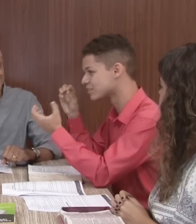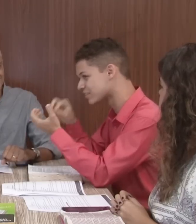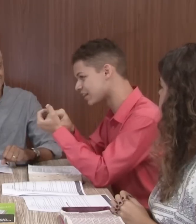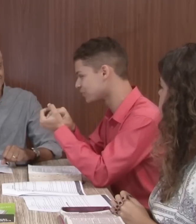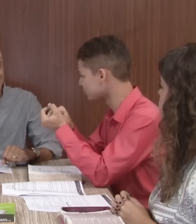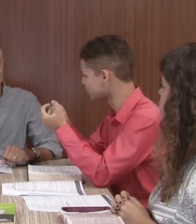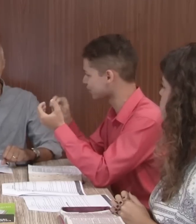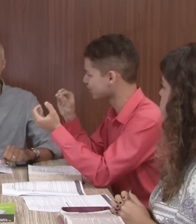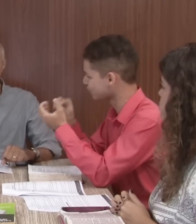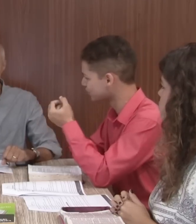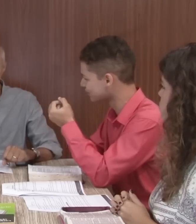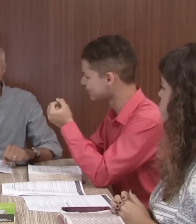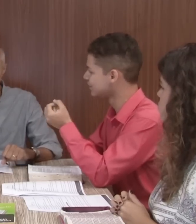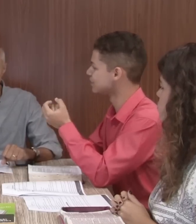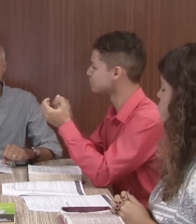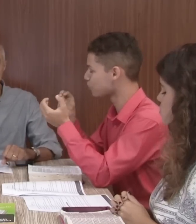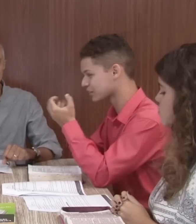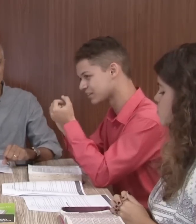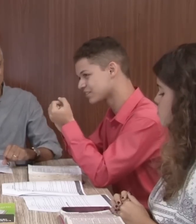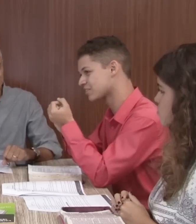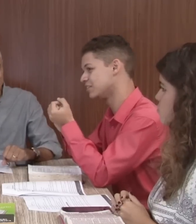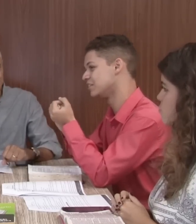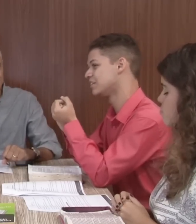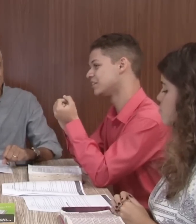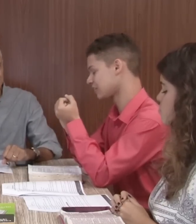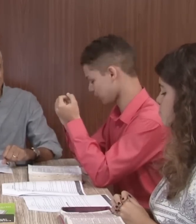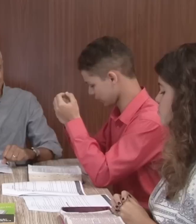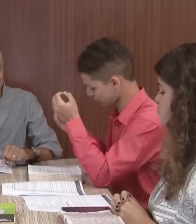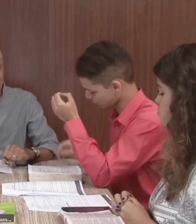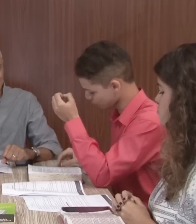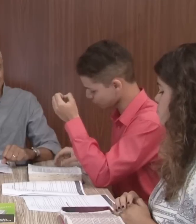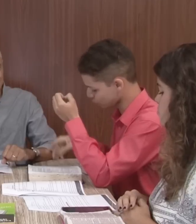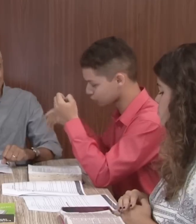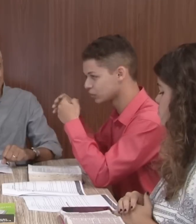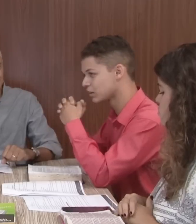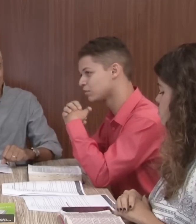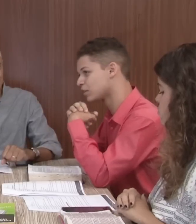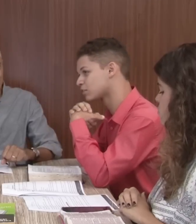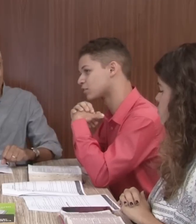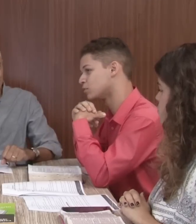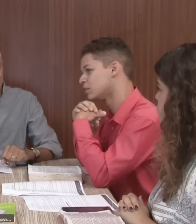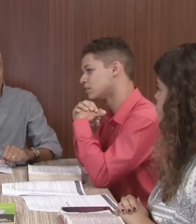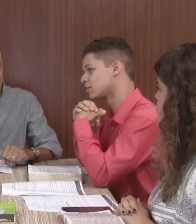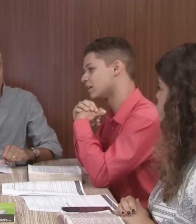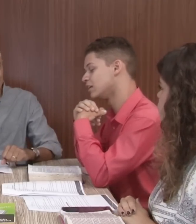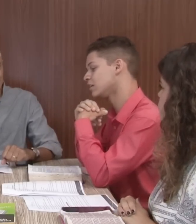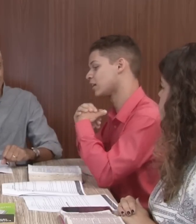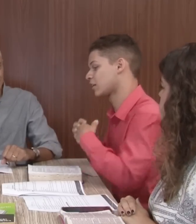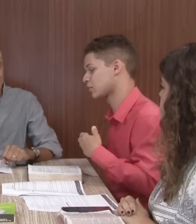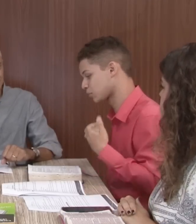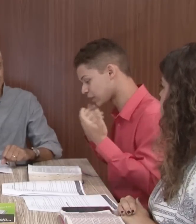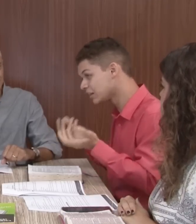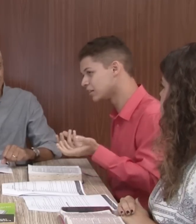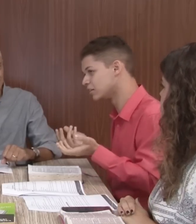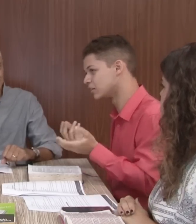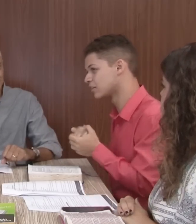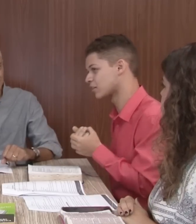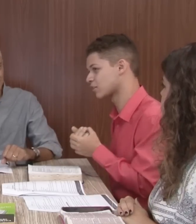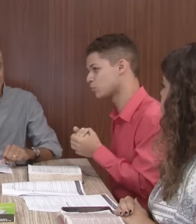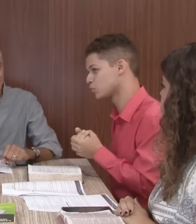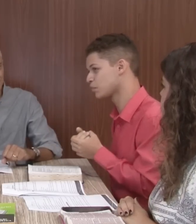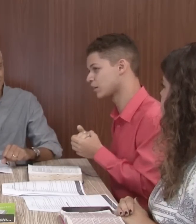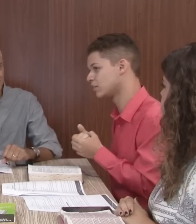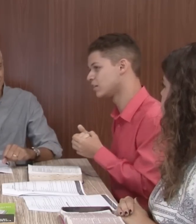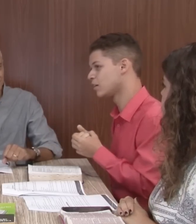falando do mistério, que o mistério é uma coisa importante ali. Então, aqui é mais uma vez o Senhor dando a revelação, de que ali é a questão da lei, né?